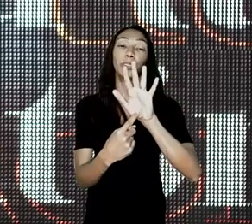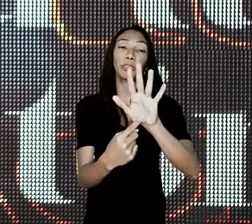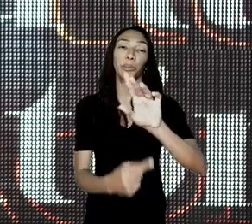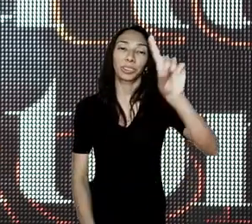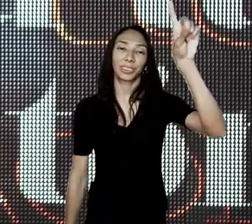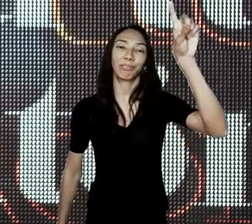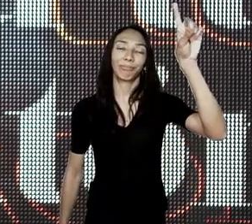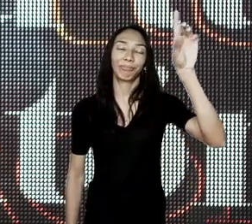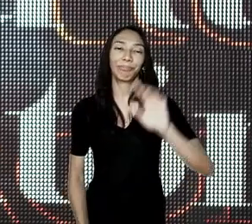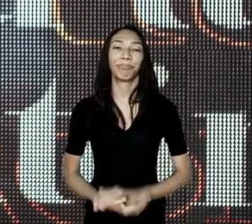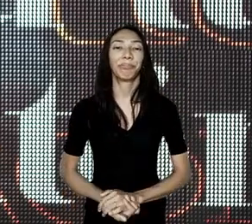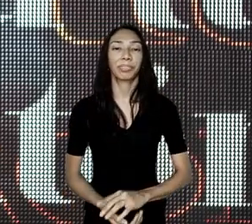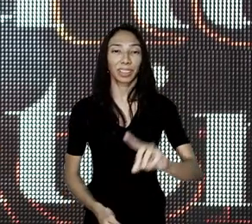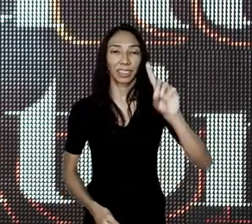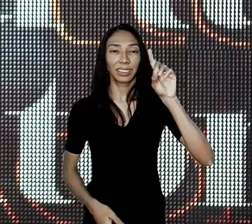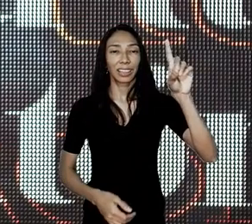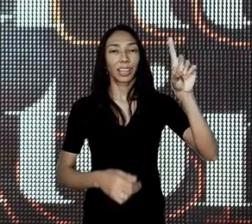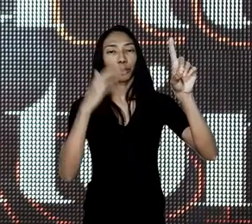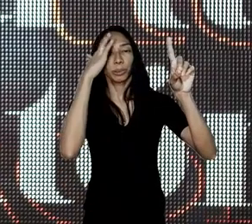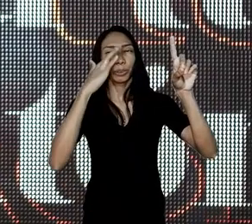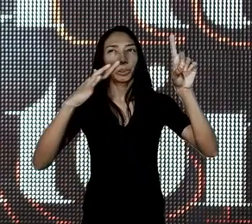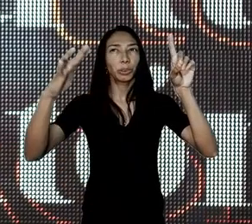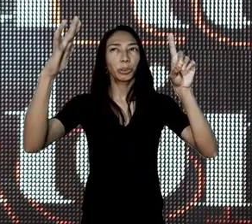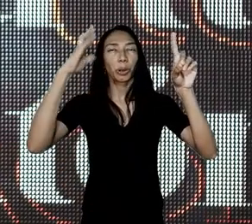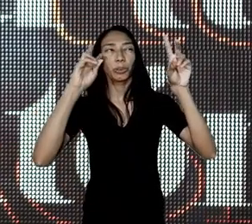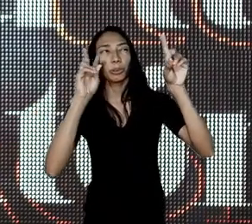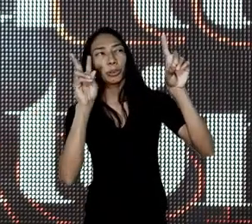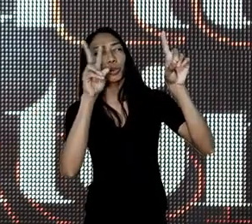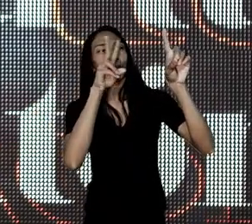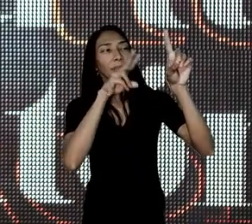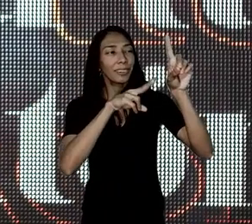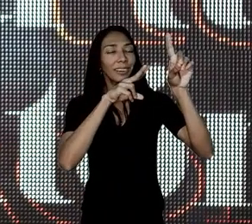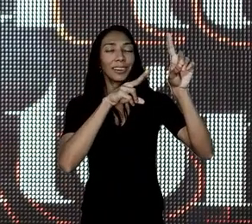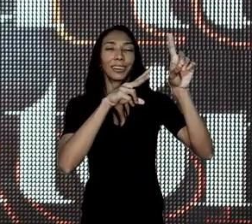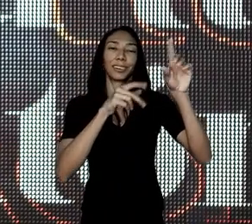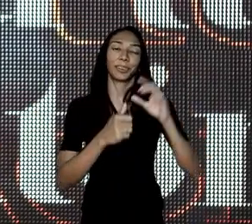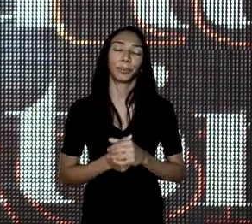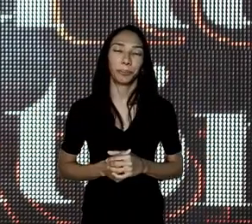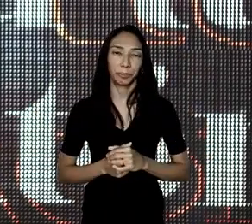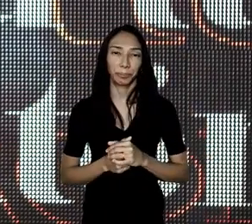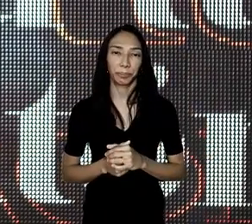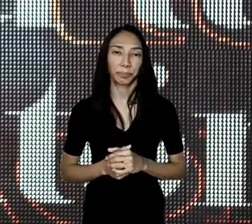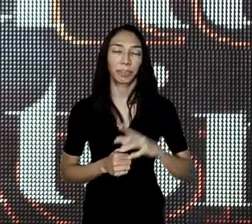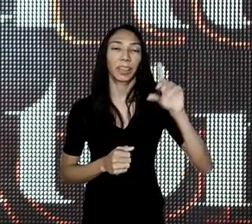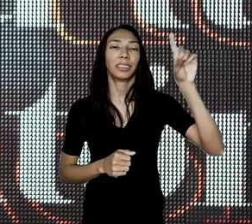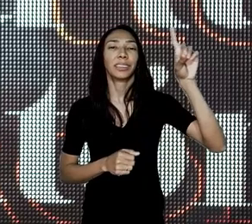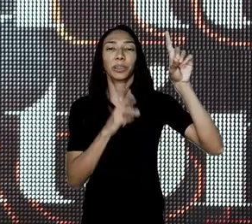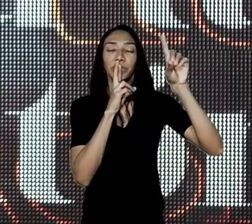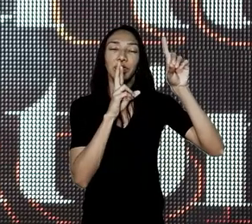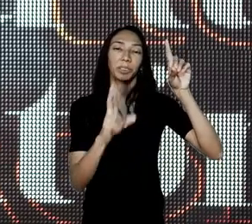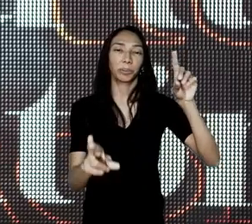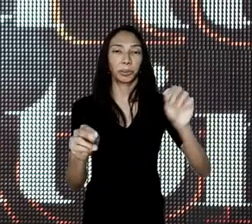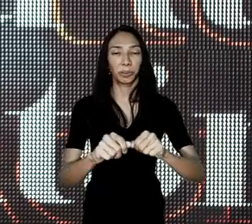alto. Deus está tirando os teus olhos daquilo que é terreno e do teu desejo por uma resposta, por um